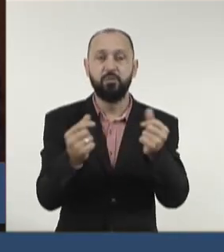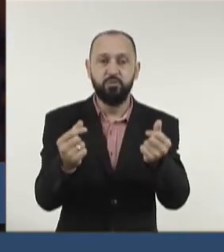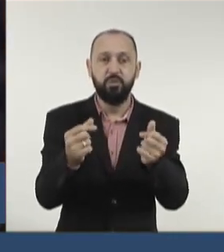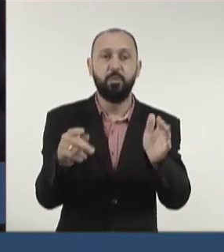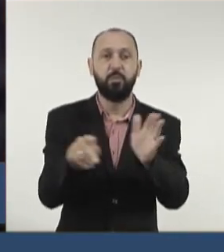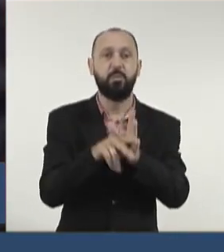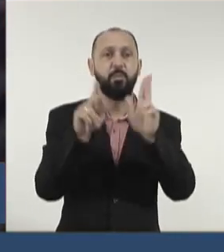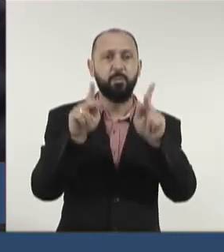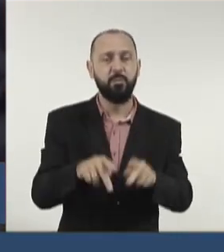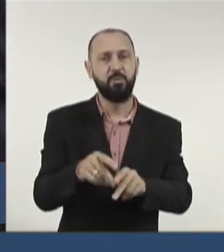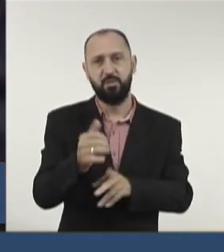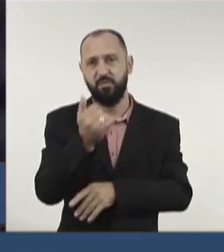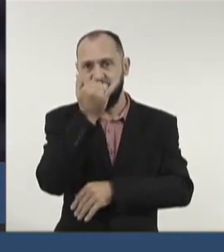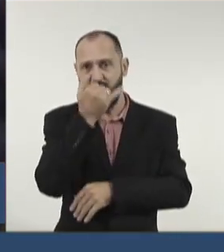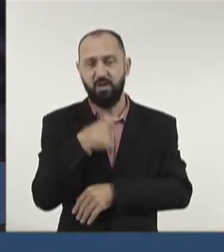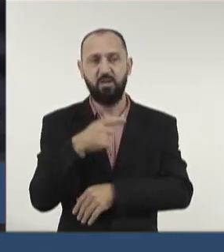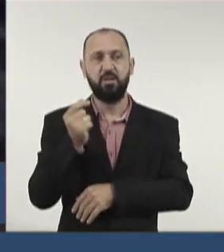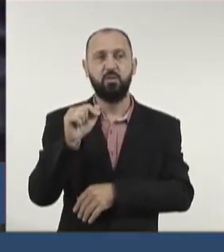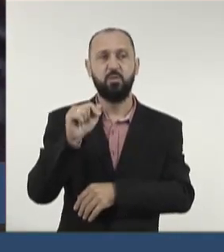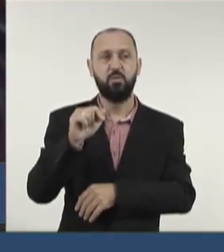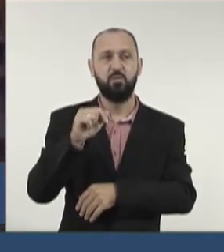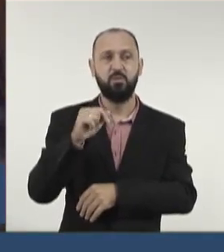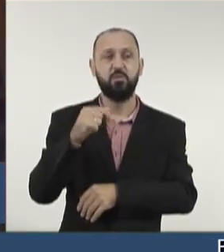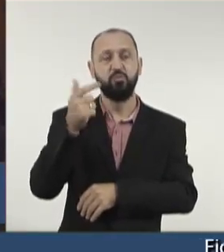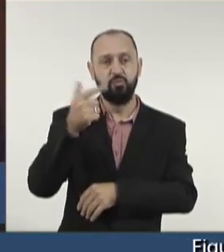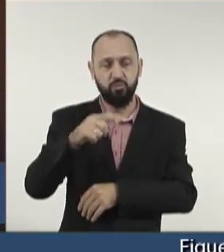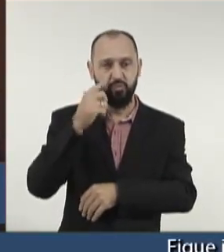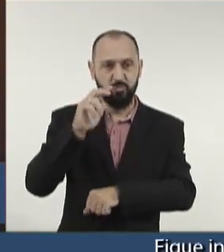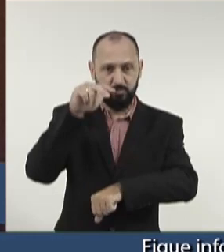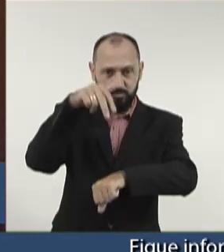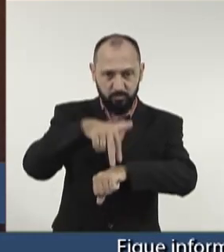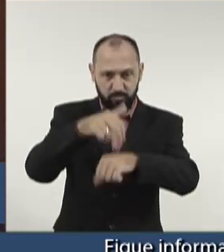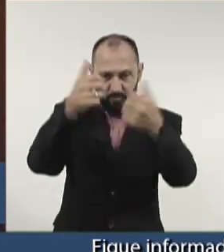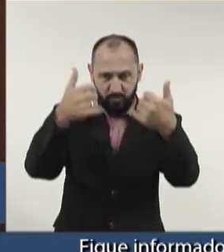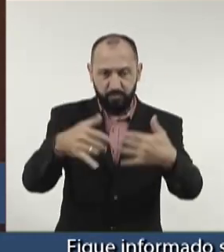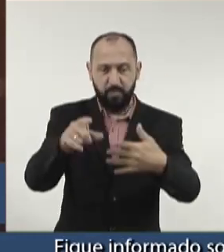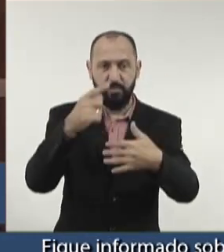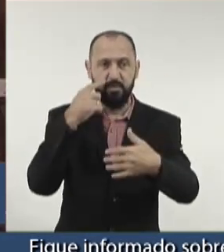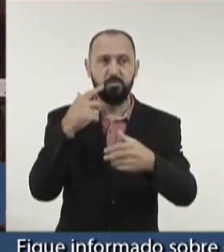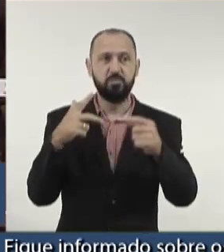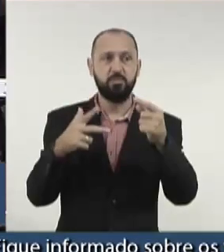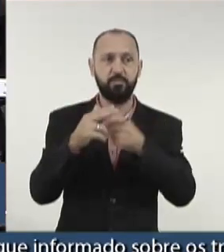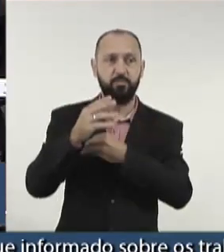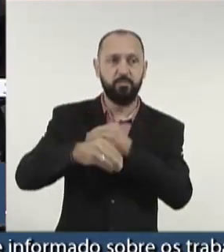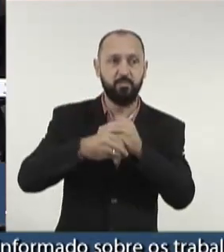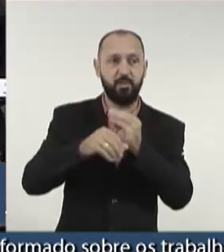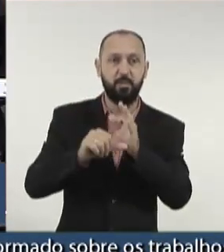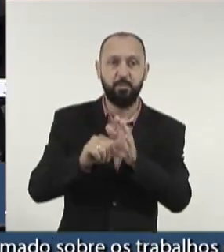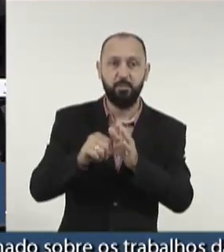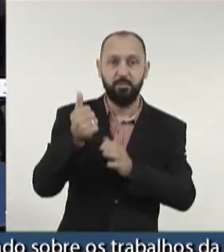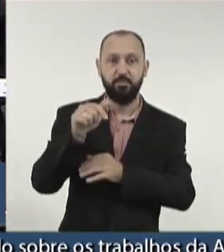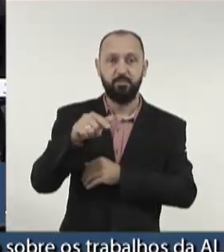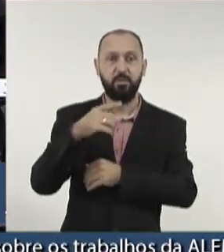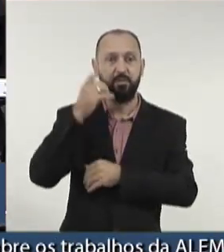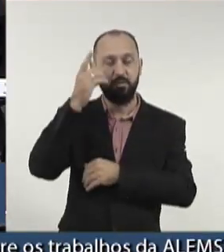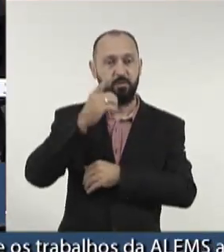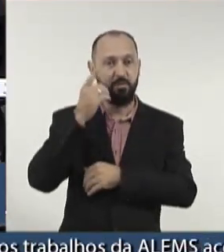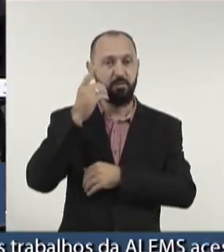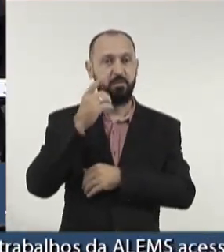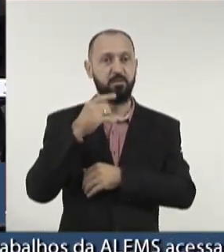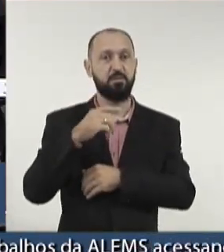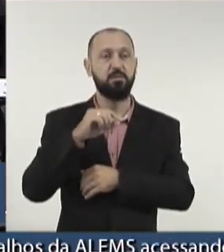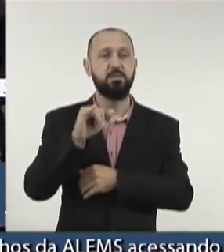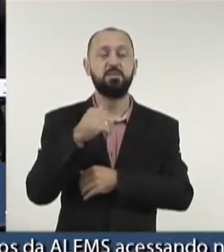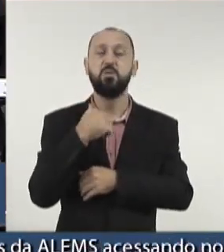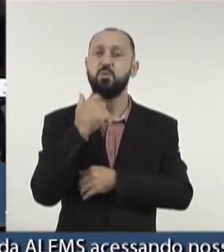público. Então, infelizmente, o que eu disse no plenário, reiterando para que Vossa Excelência possa me apartear pela primeira vez, deputada Gleice, eu, se